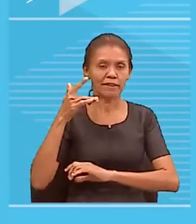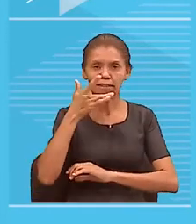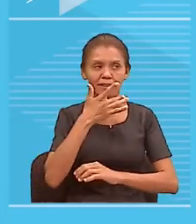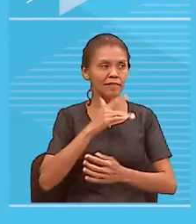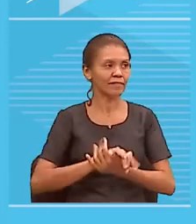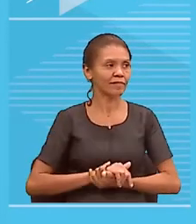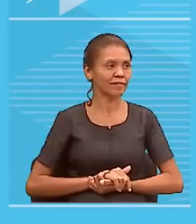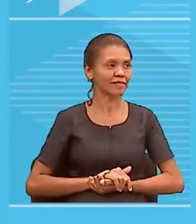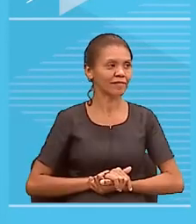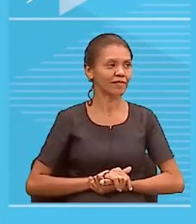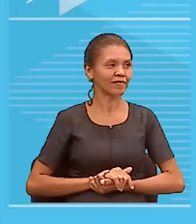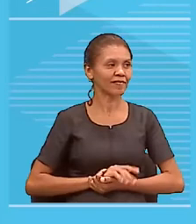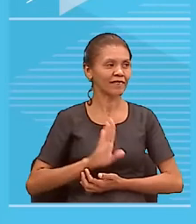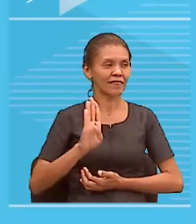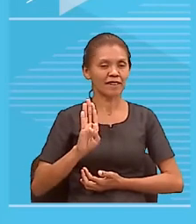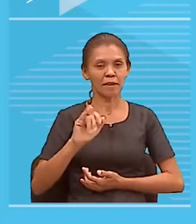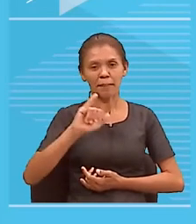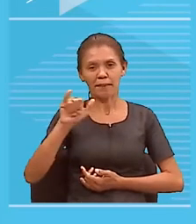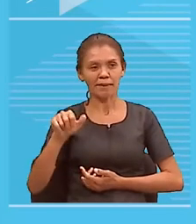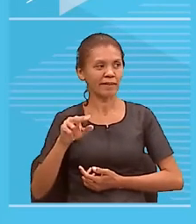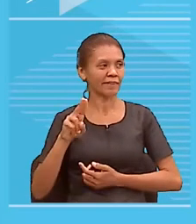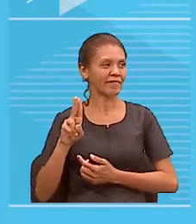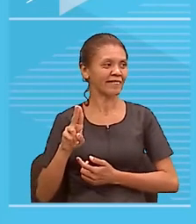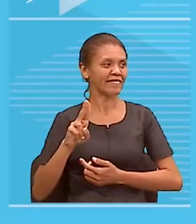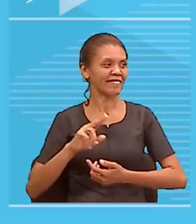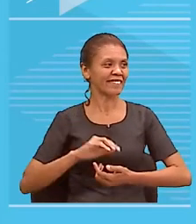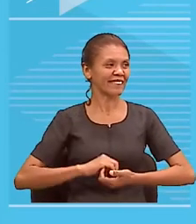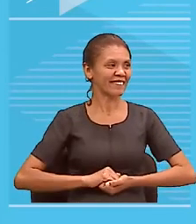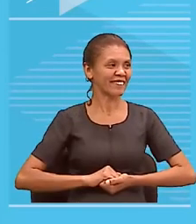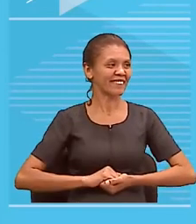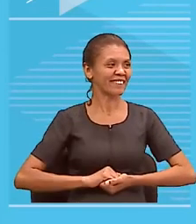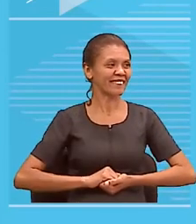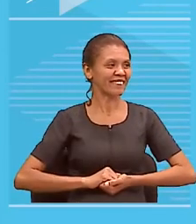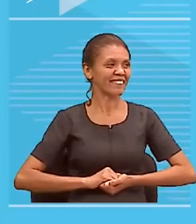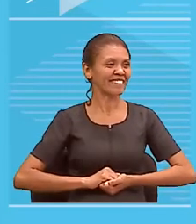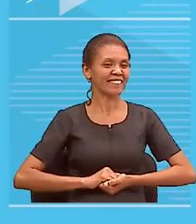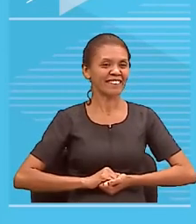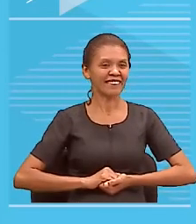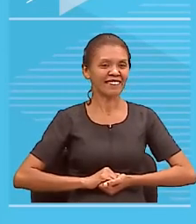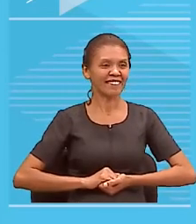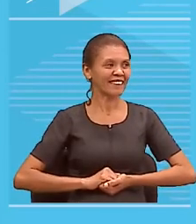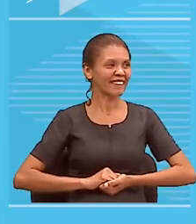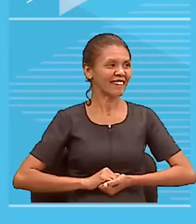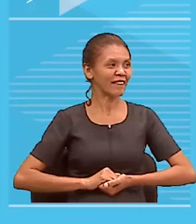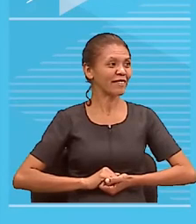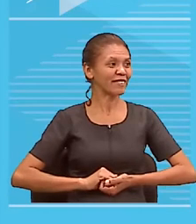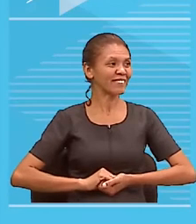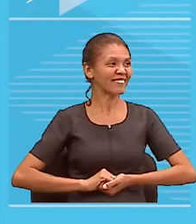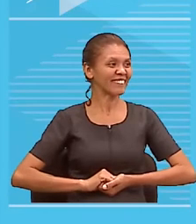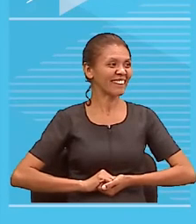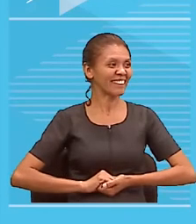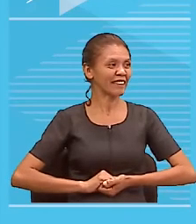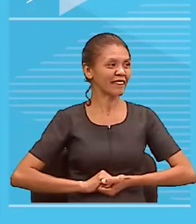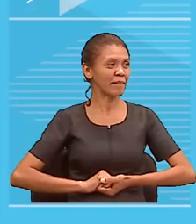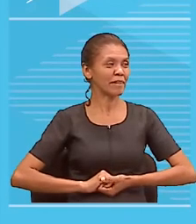ficar perto sozinho já chegando os beijo e os café saindo eu comendo ovo beijo com Café tem pareia não gente